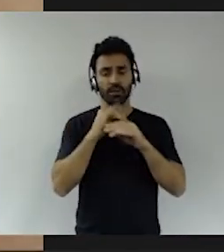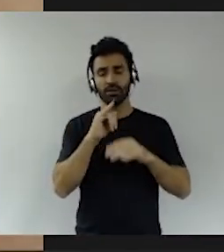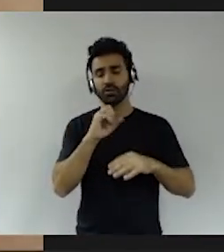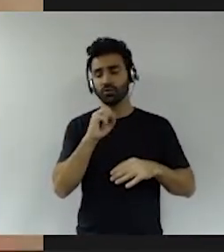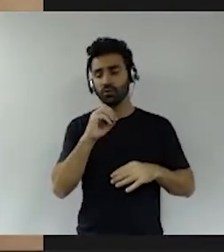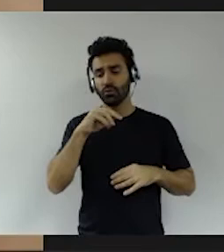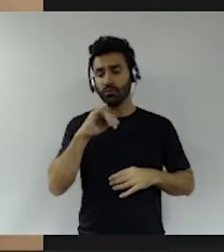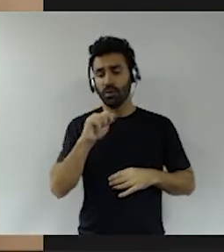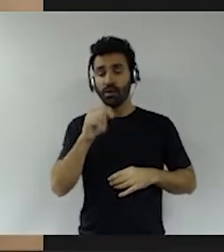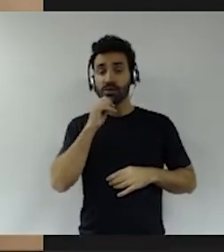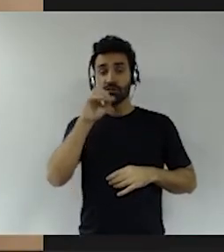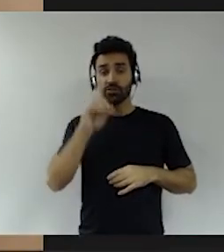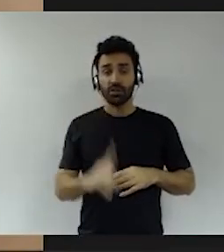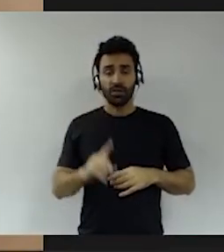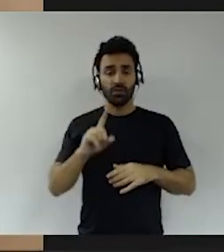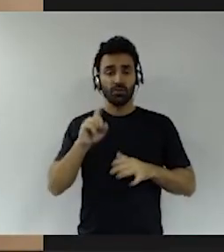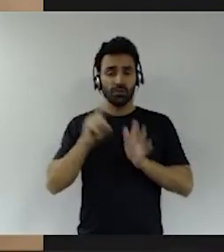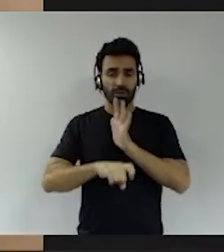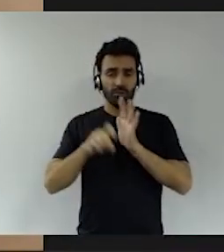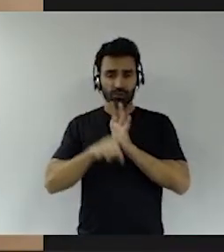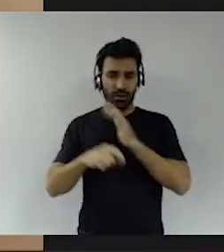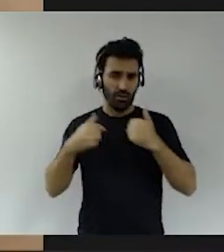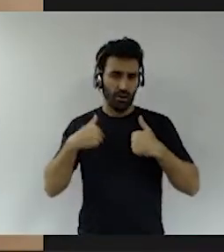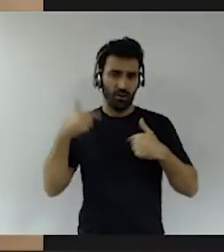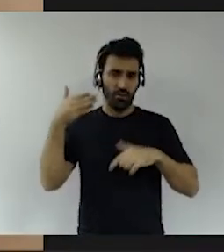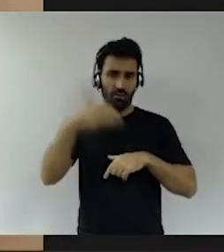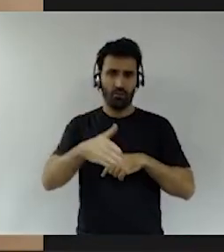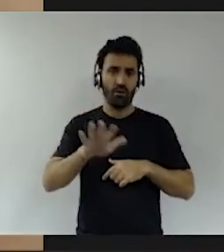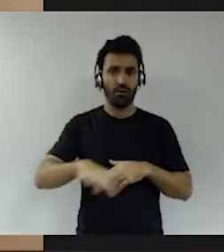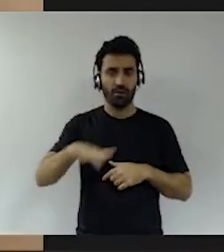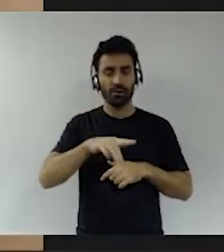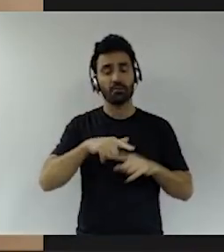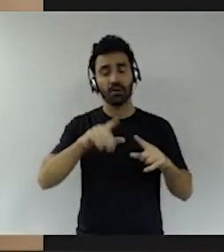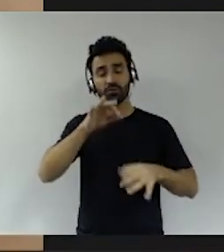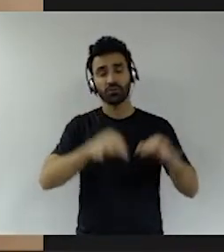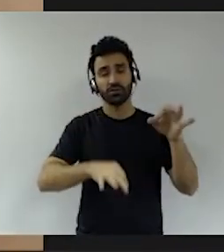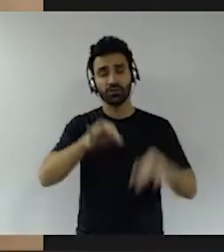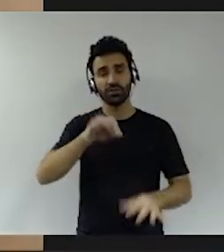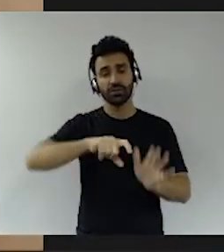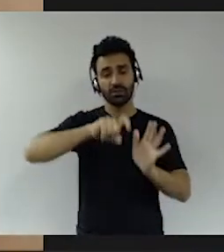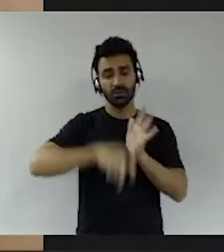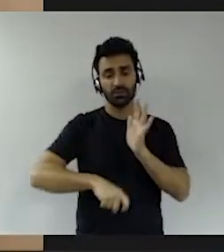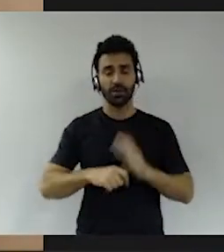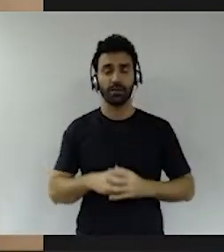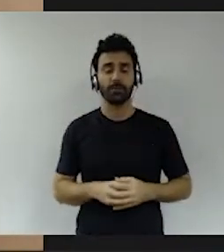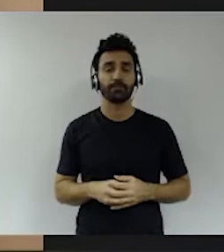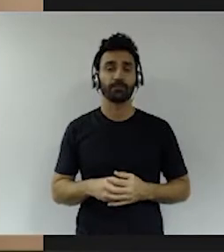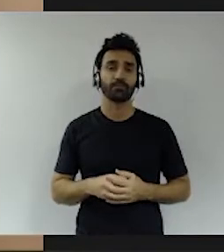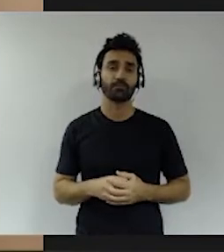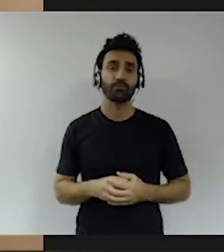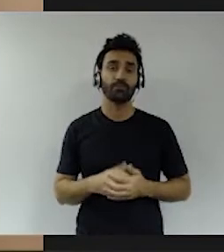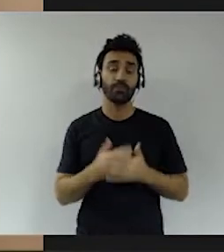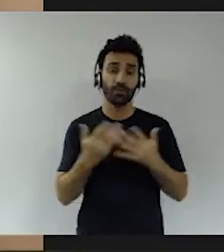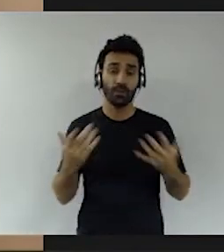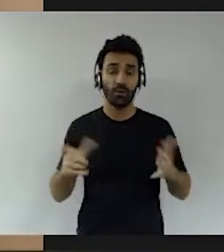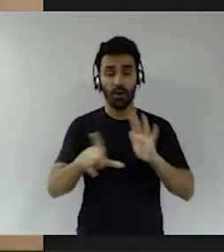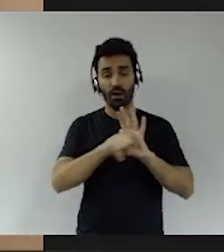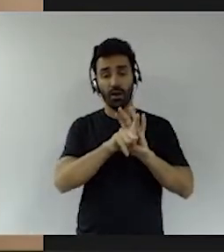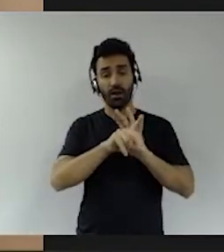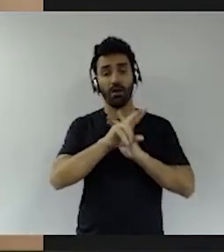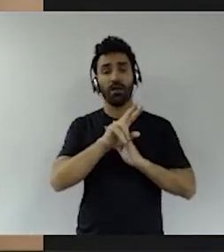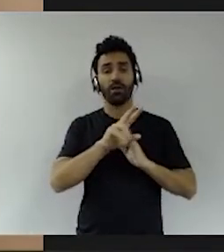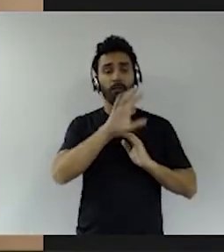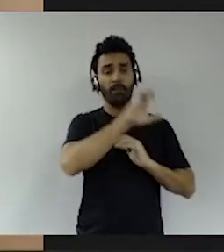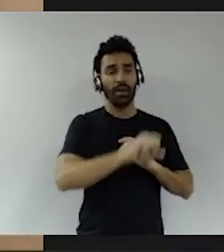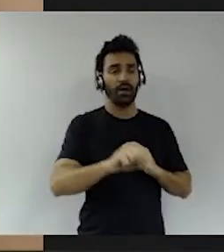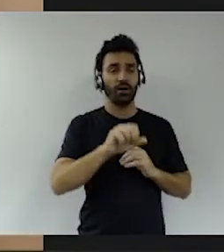no direito tributário, eu não sou da área, mas que a gente fala de justiça tributária. Nesse aspecto, na Lei Robin Hood, esse pedacinho